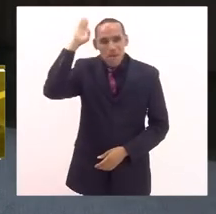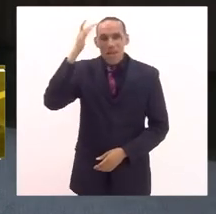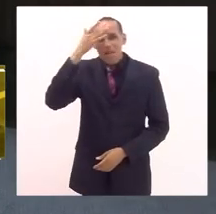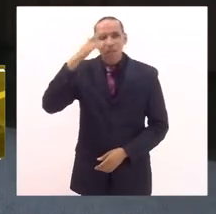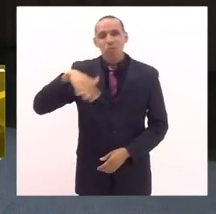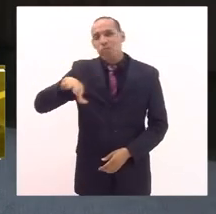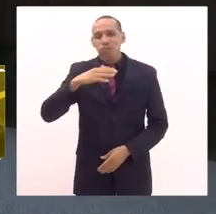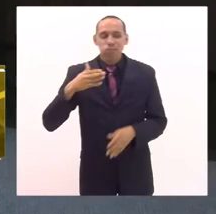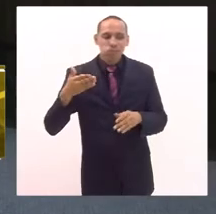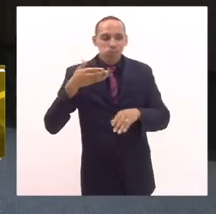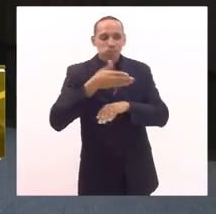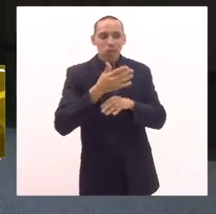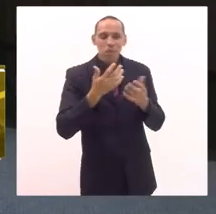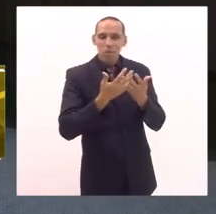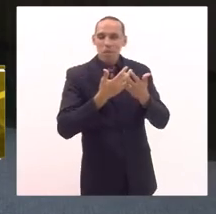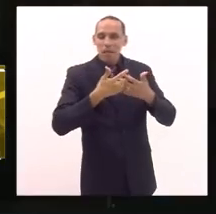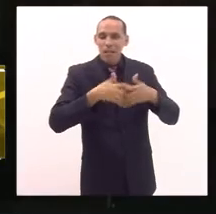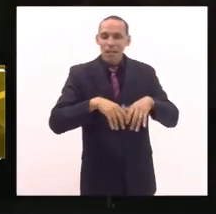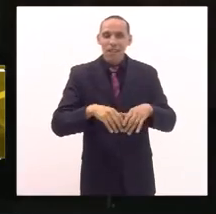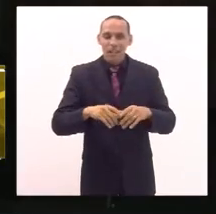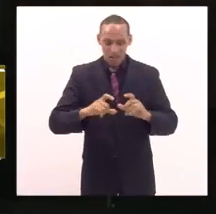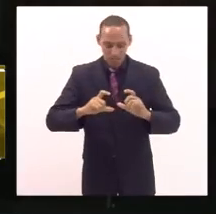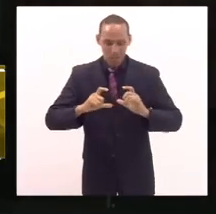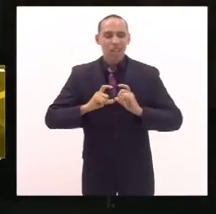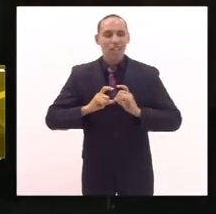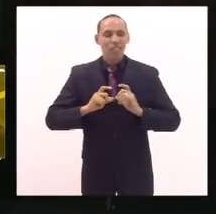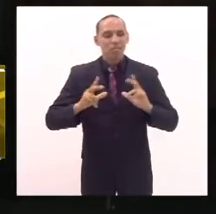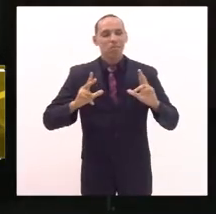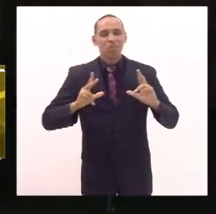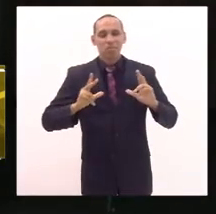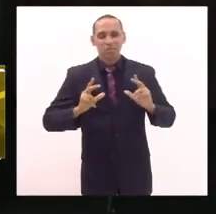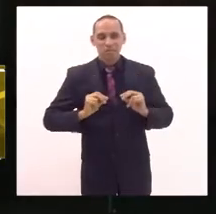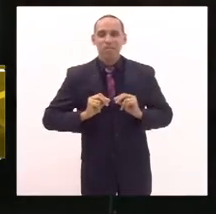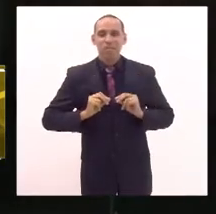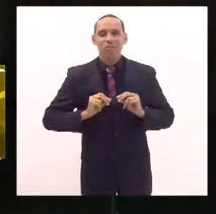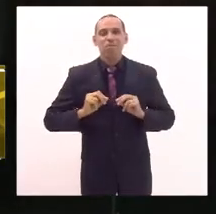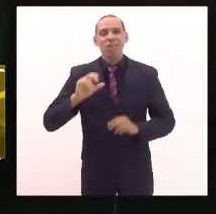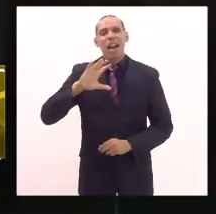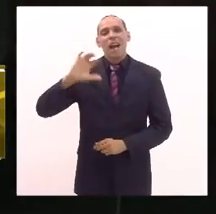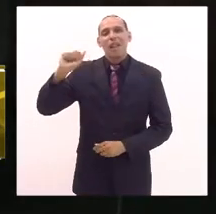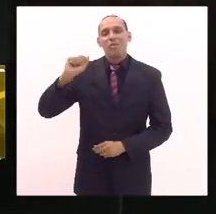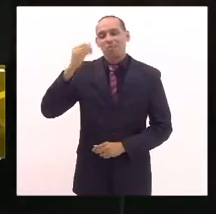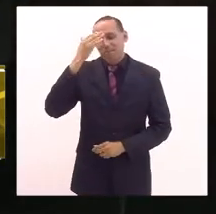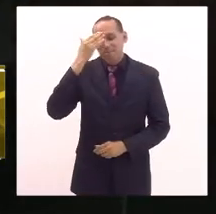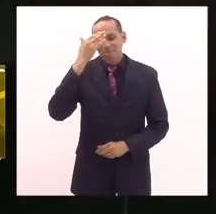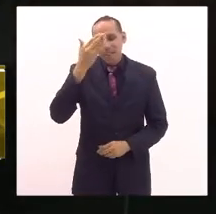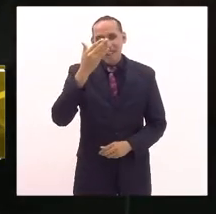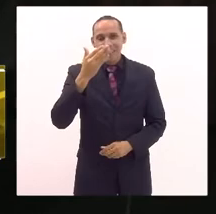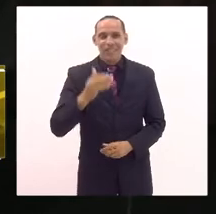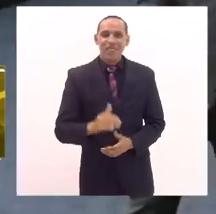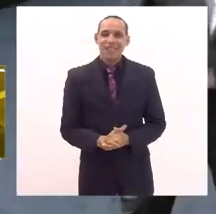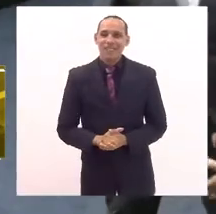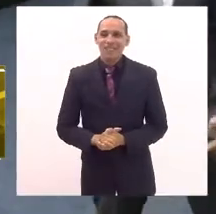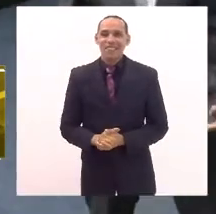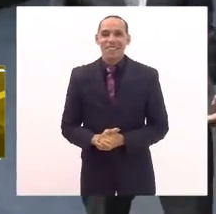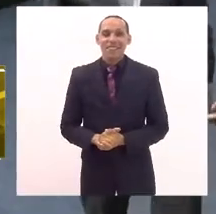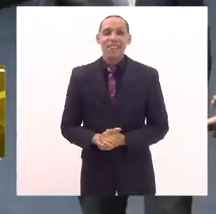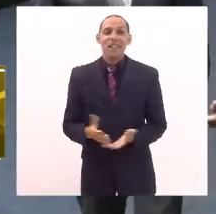Petrópolis. Essa medalha é mais do que merecida. Você é campeão. Obrigado, pessoal. Rapaz, isso